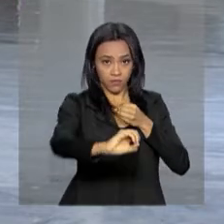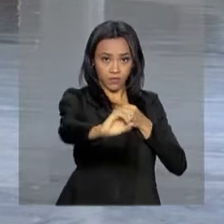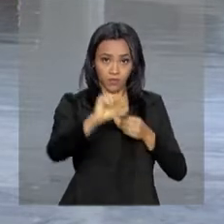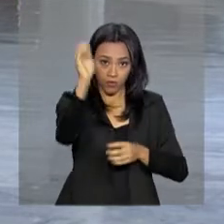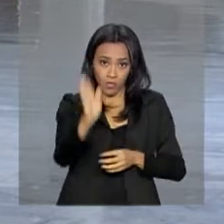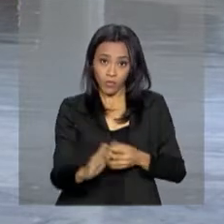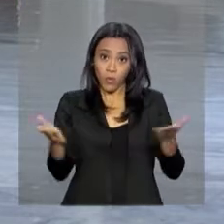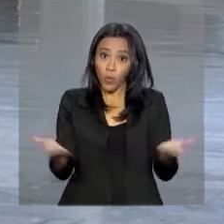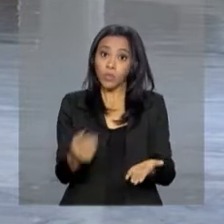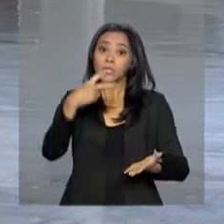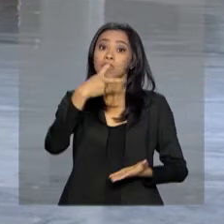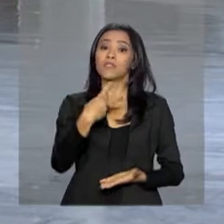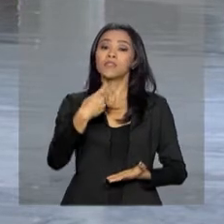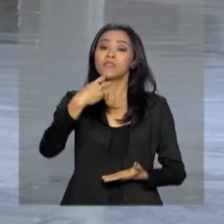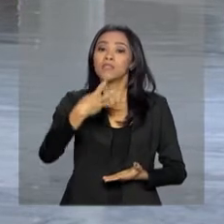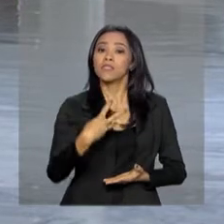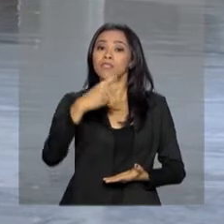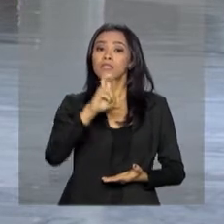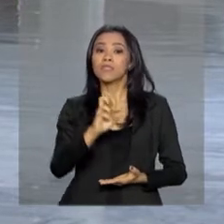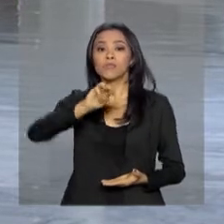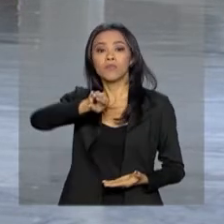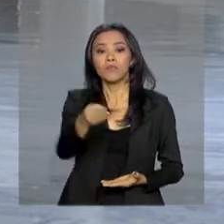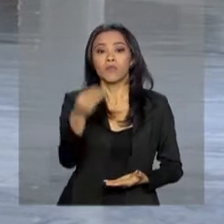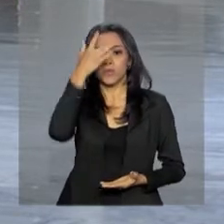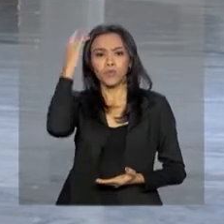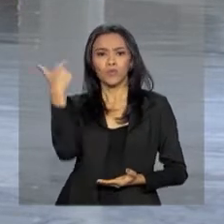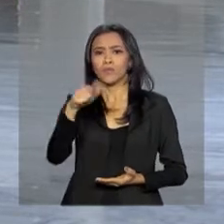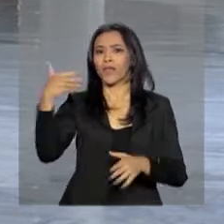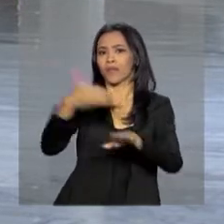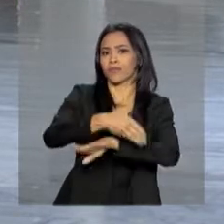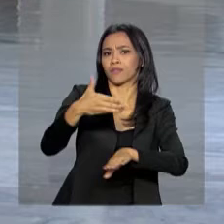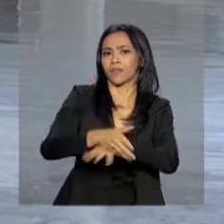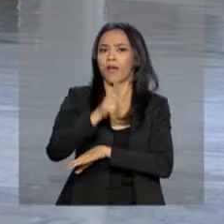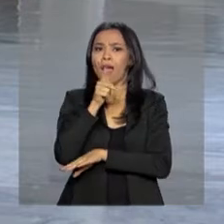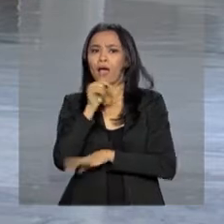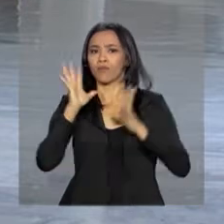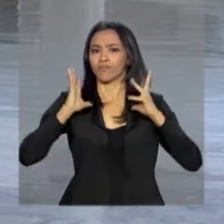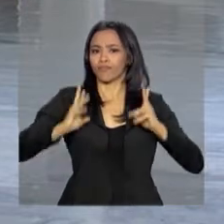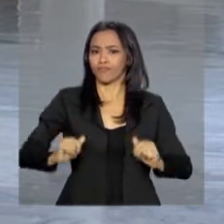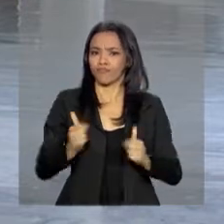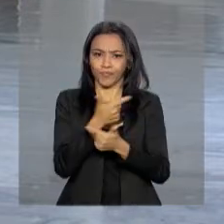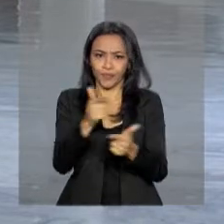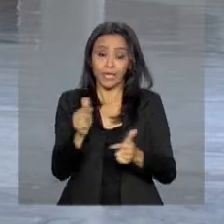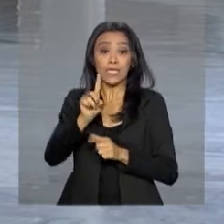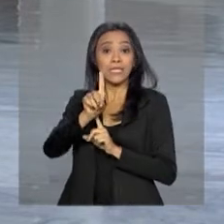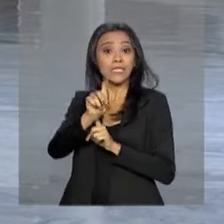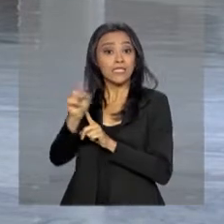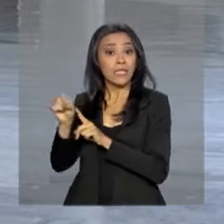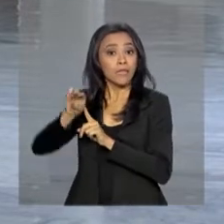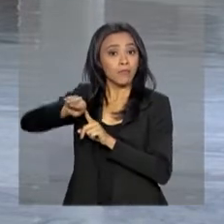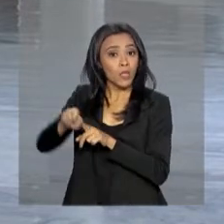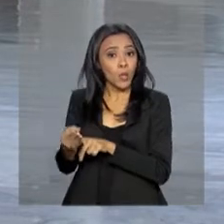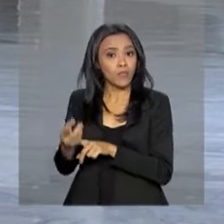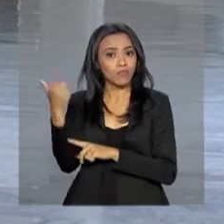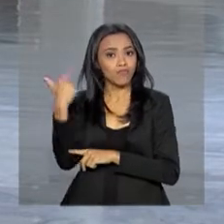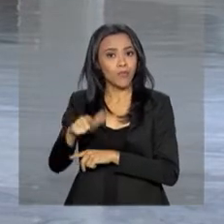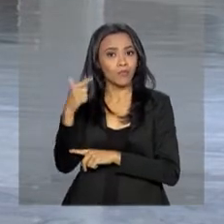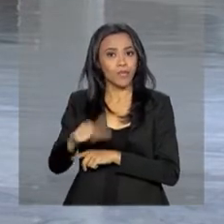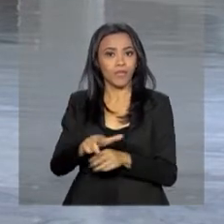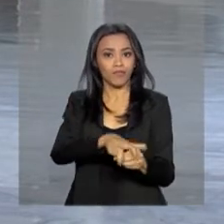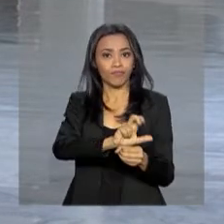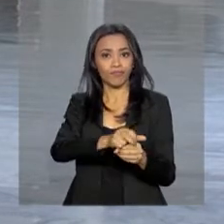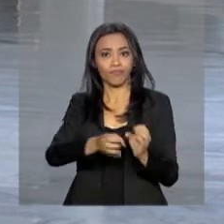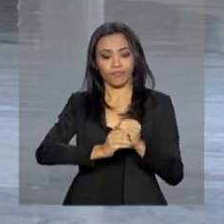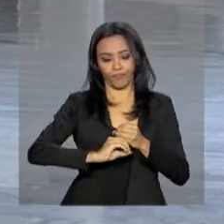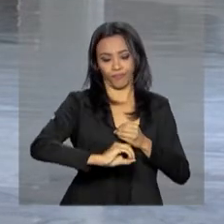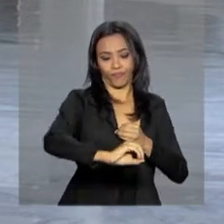milhões de pessoas não têm acesso à água tratada e cerca de 100 milhões não contam com a coleta de esgoto